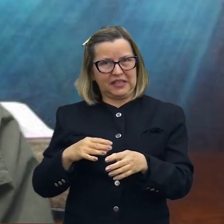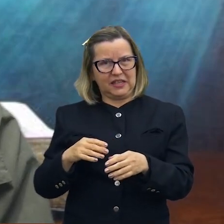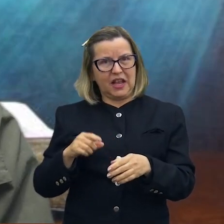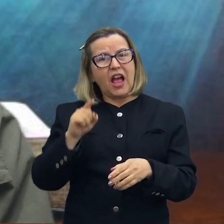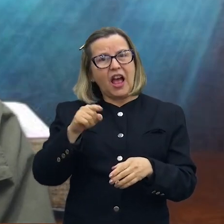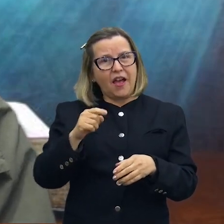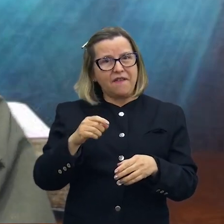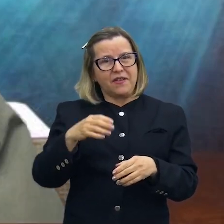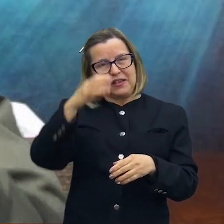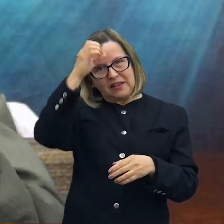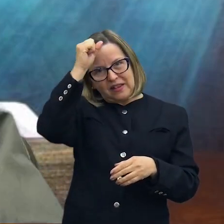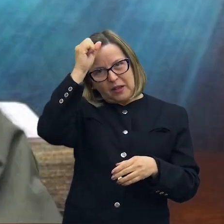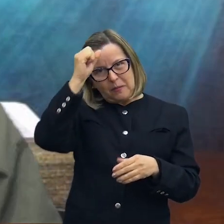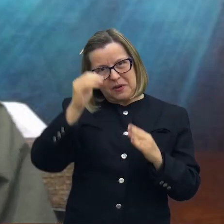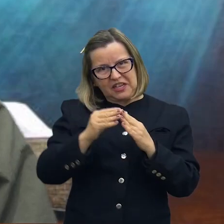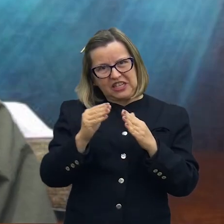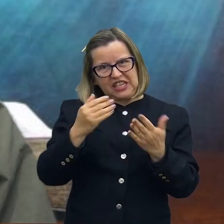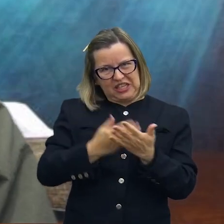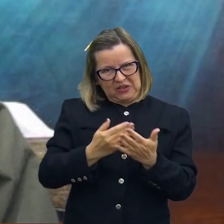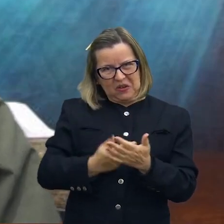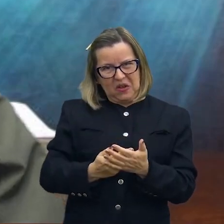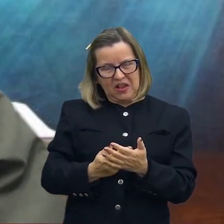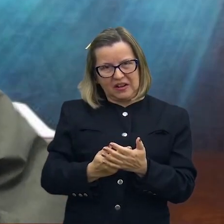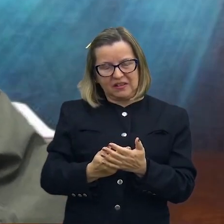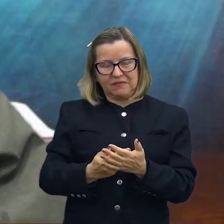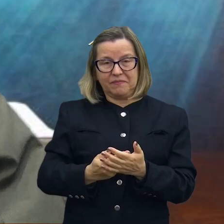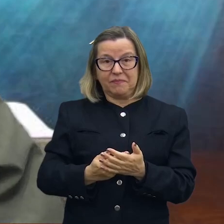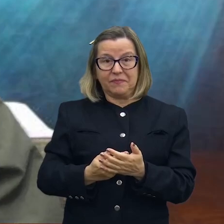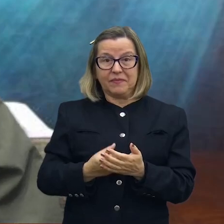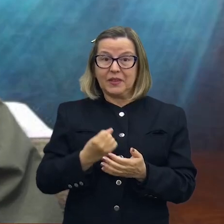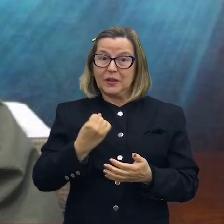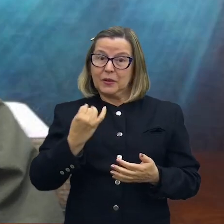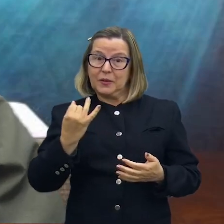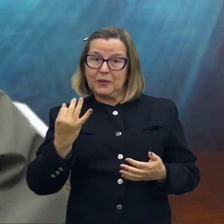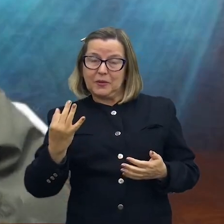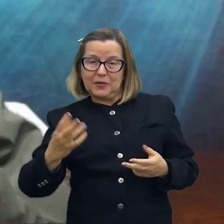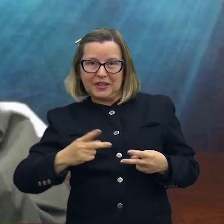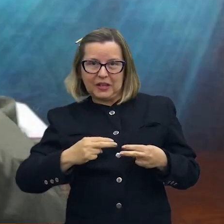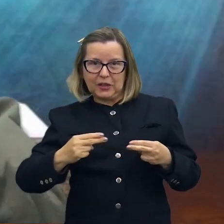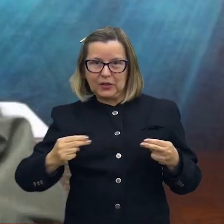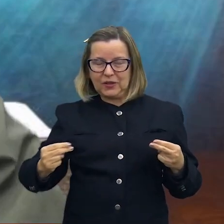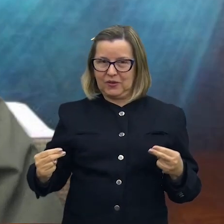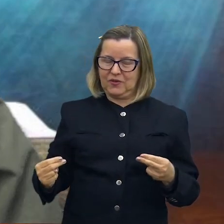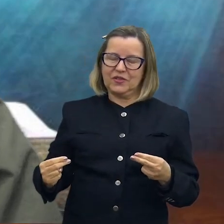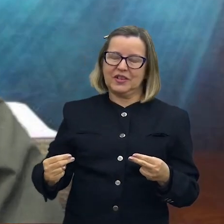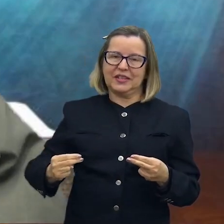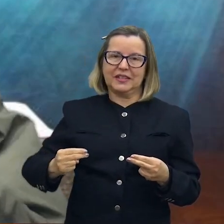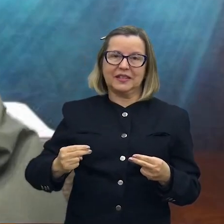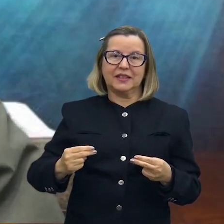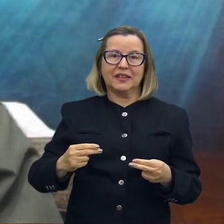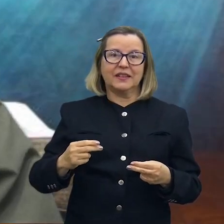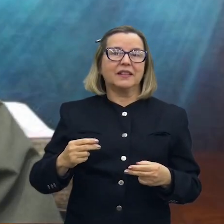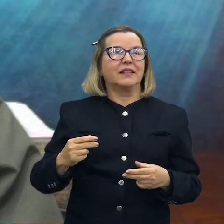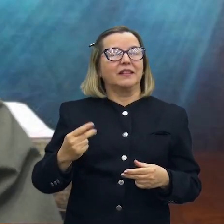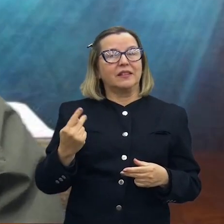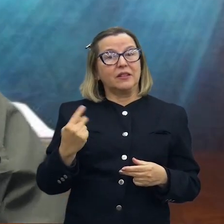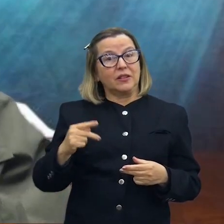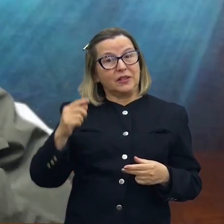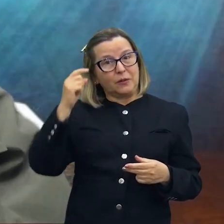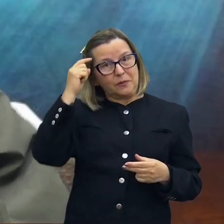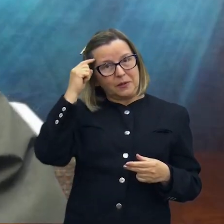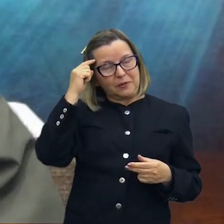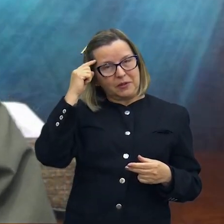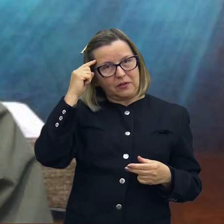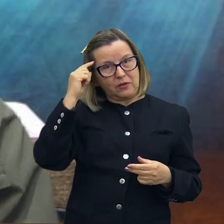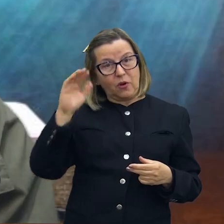escola? Você aprende no sistema financeiro? Olha quantas coisas que moldaram o seu pensamento. Ou você acha